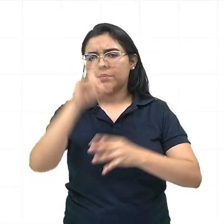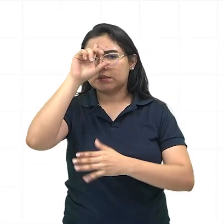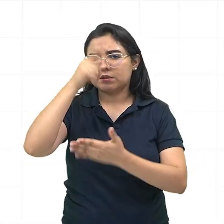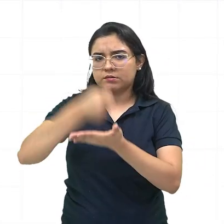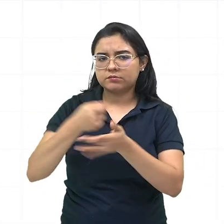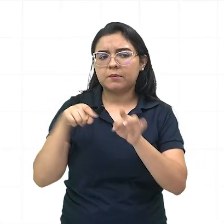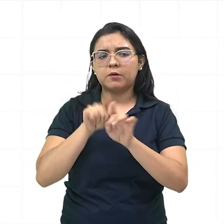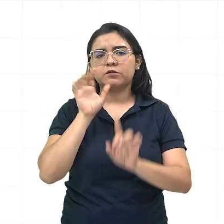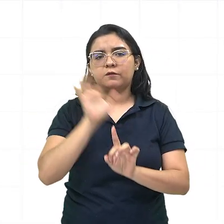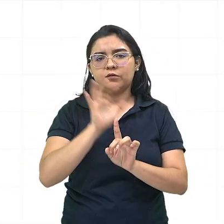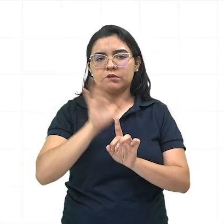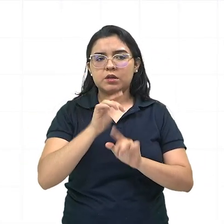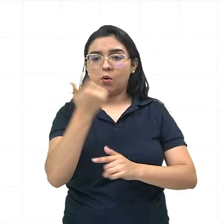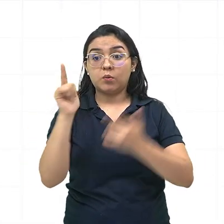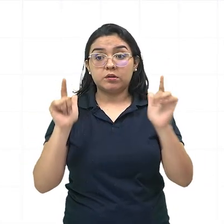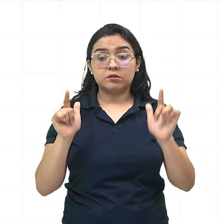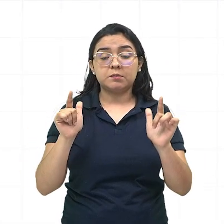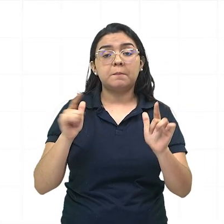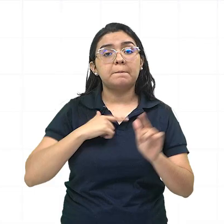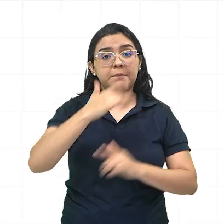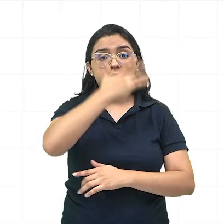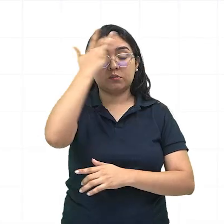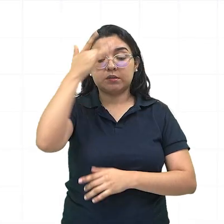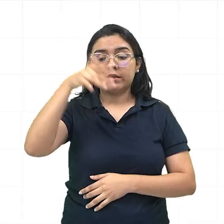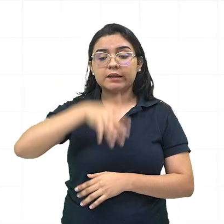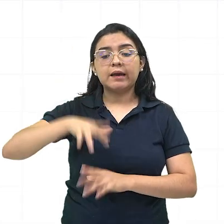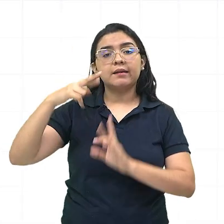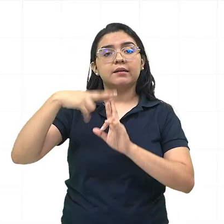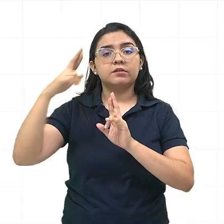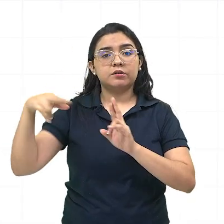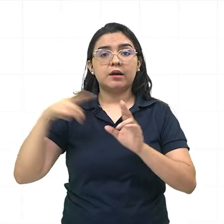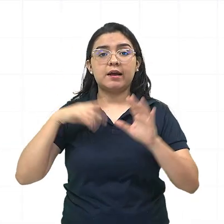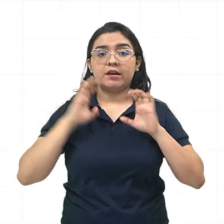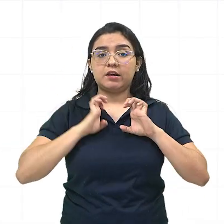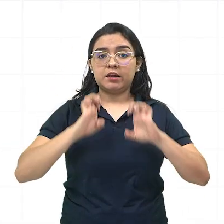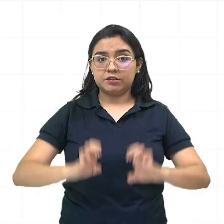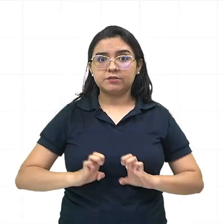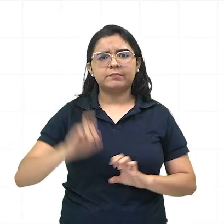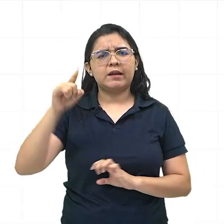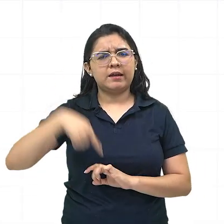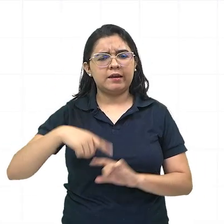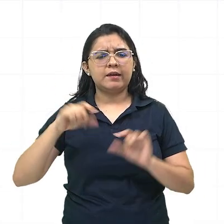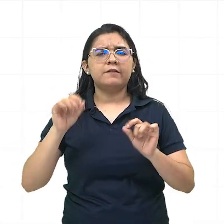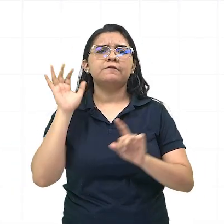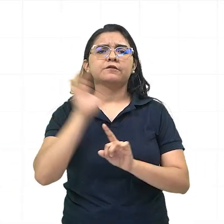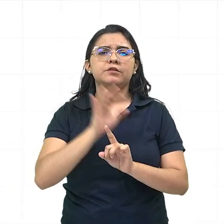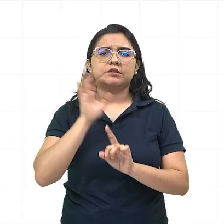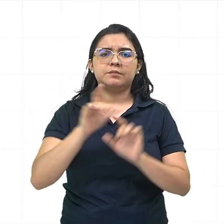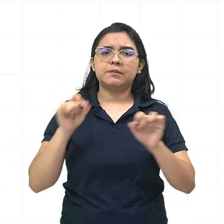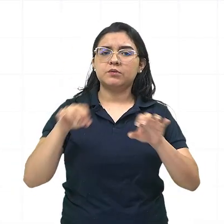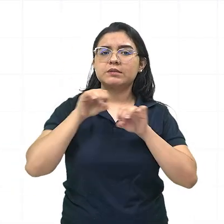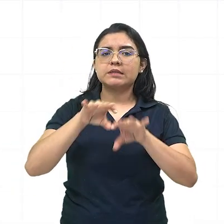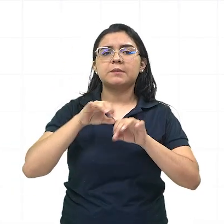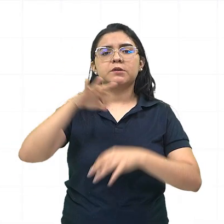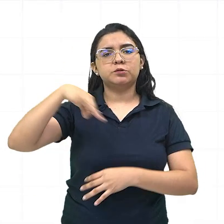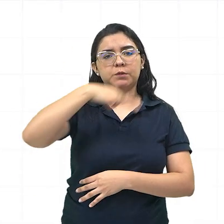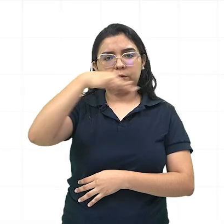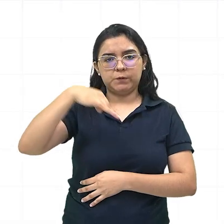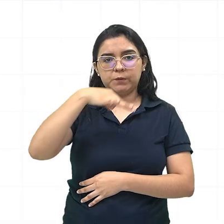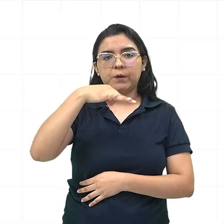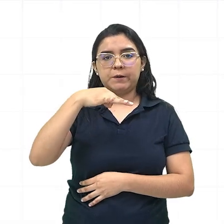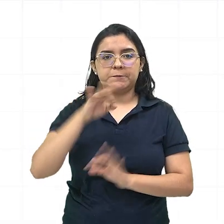decisões afetam os outros. No campo religioso, a ética é fortemente influenciada por ensinamentos